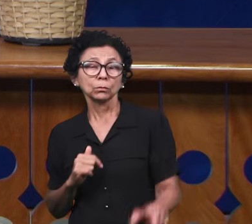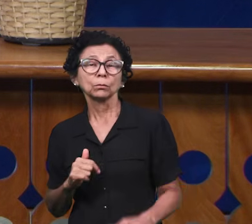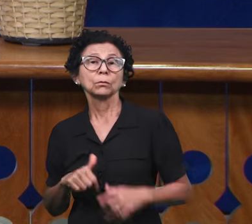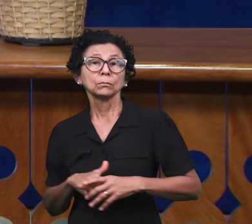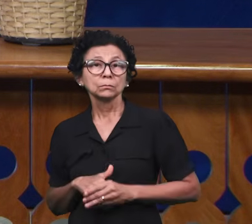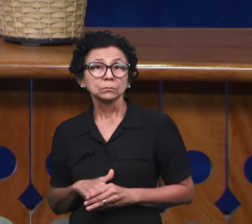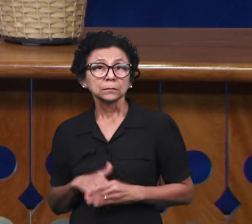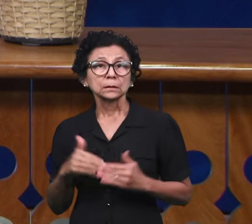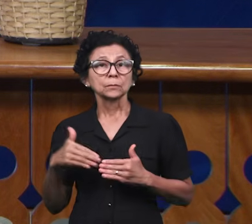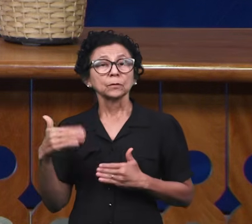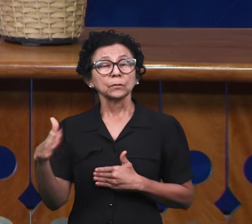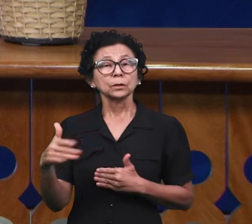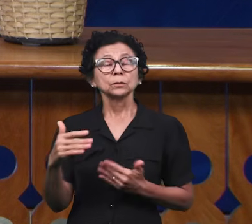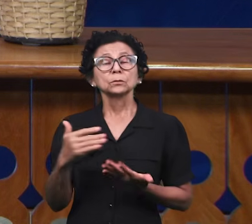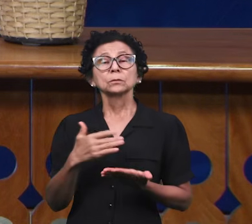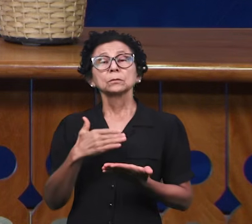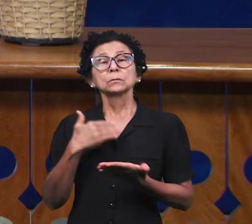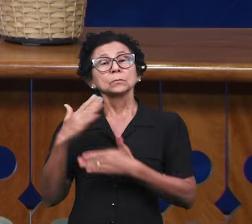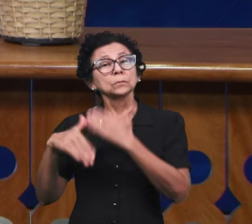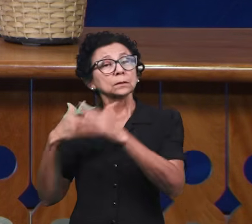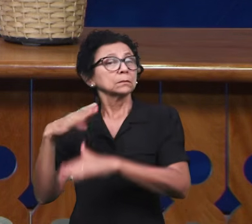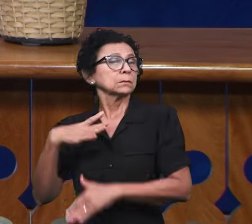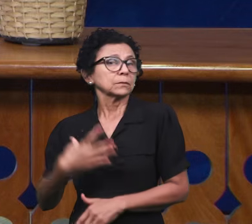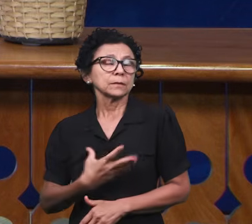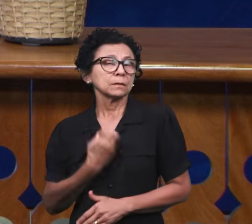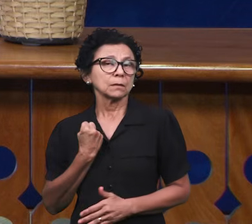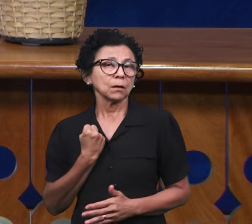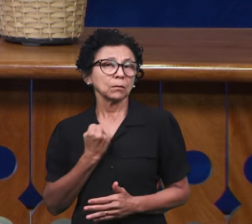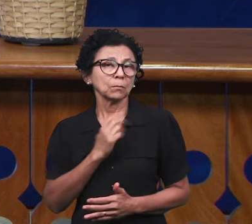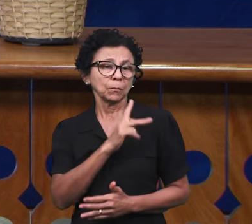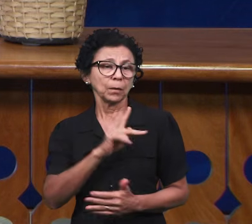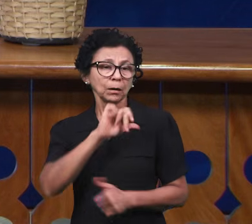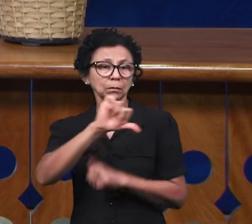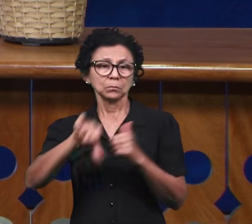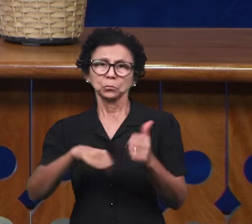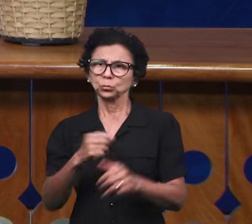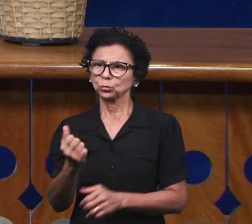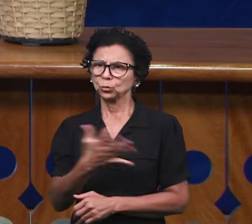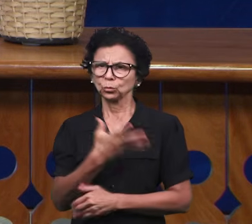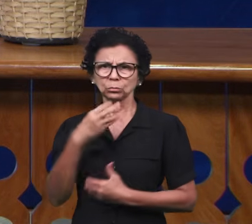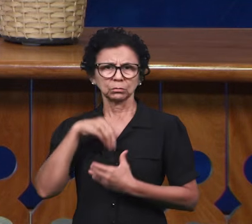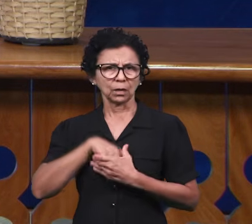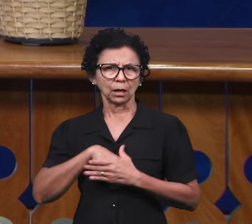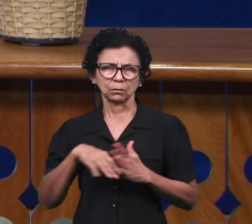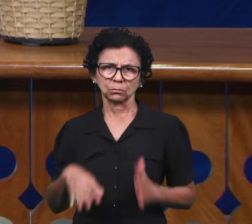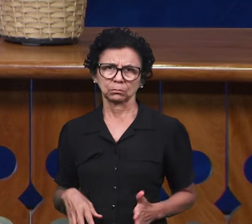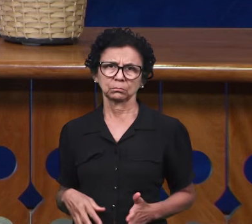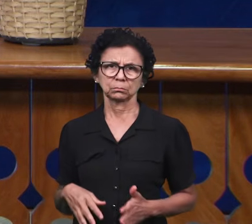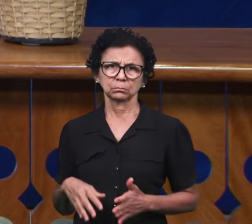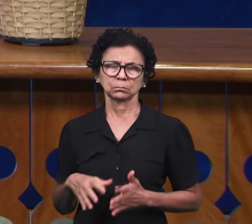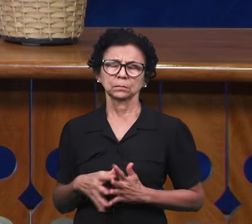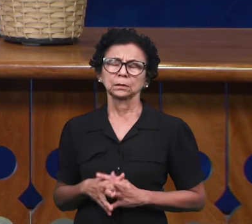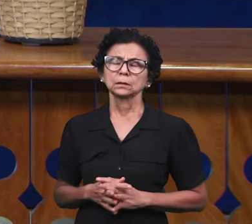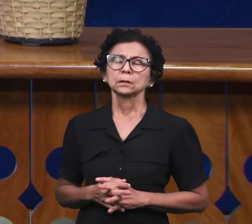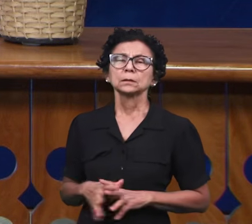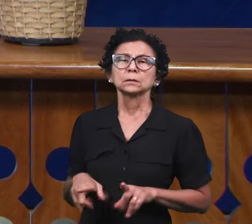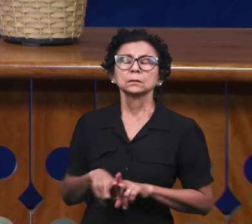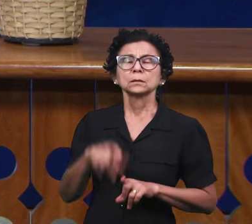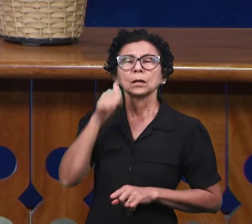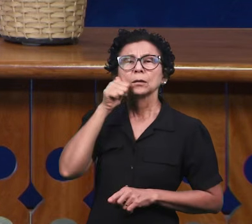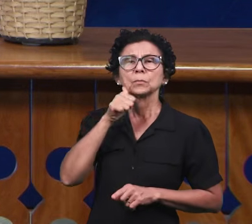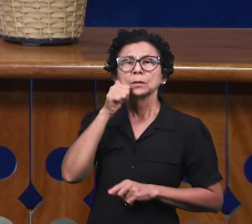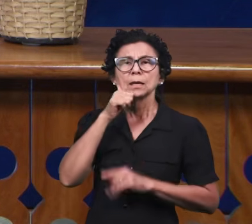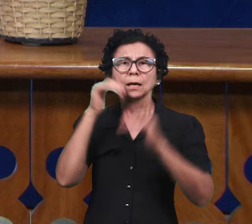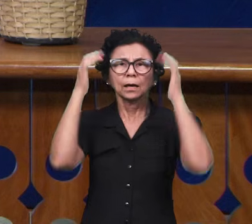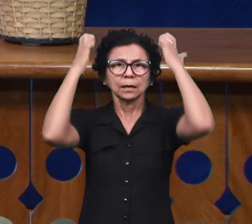a vontade do Senhor. Então, a vida dele mudou. Ele teve uma mudança de vida, uma mudança de história. Esther também é um outro